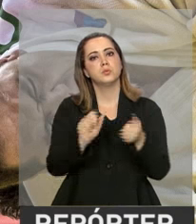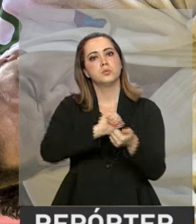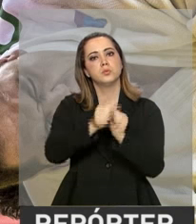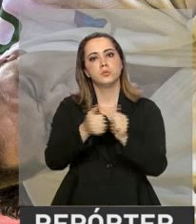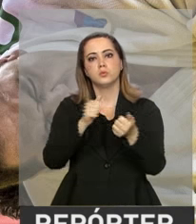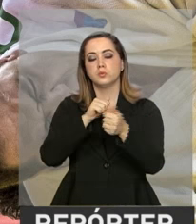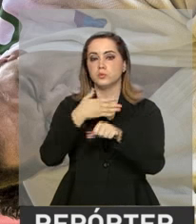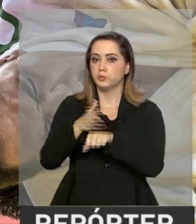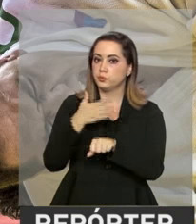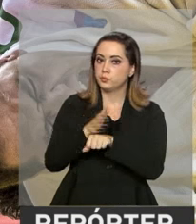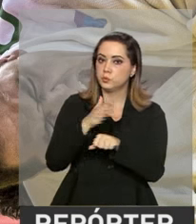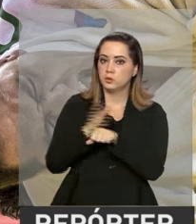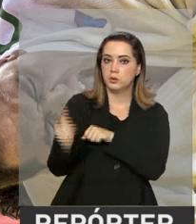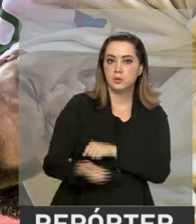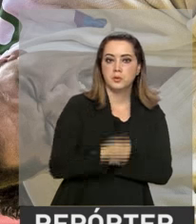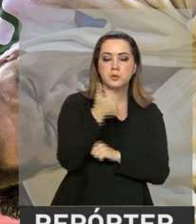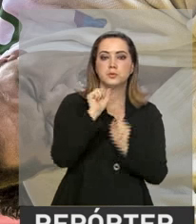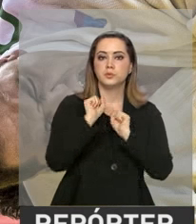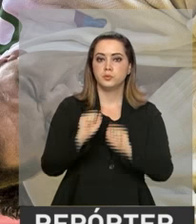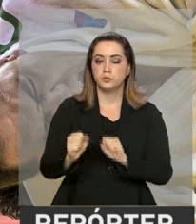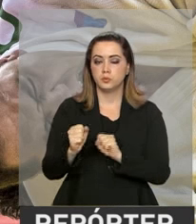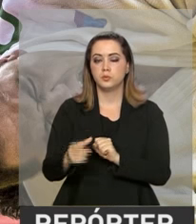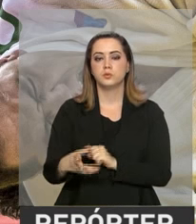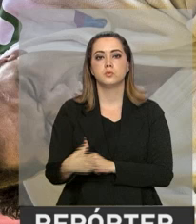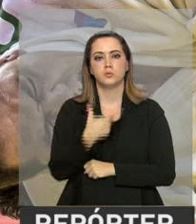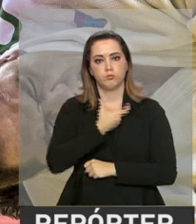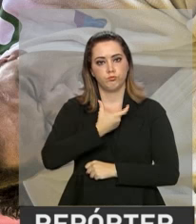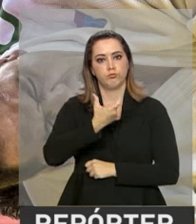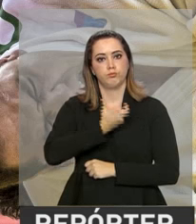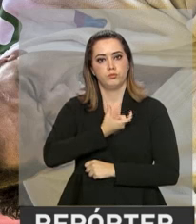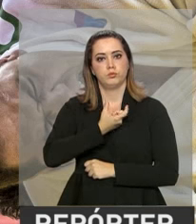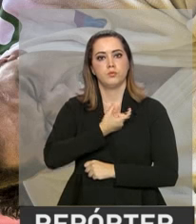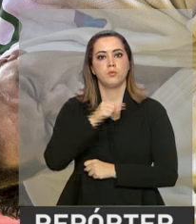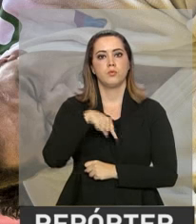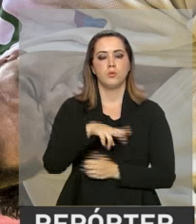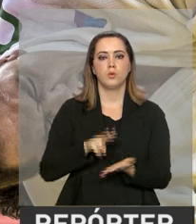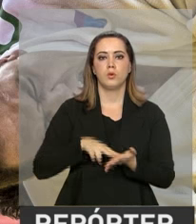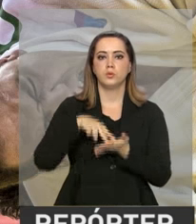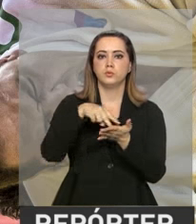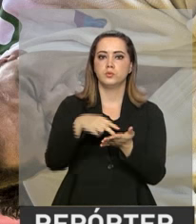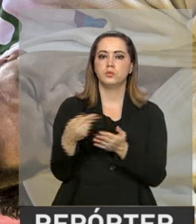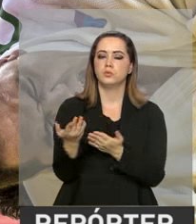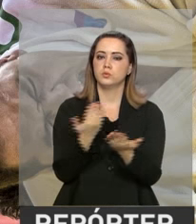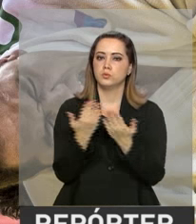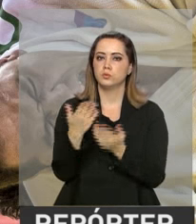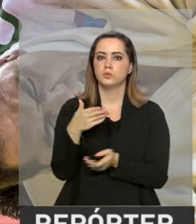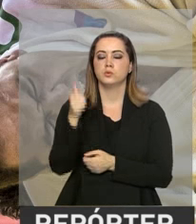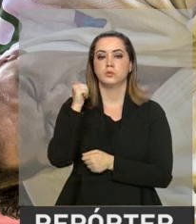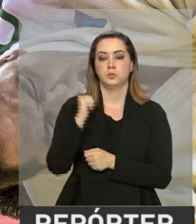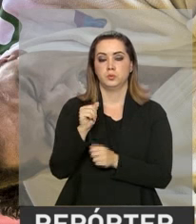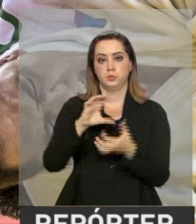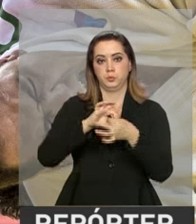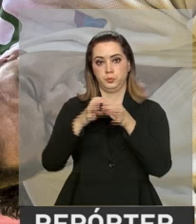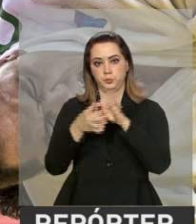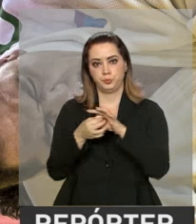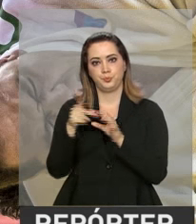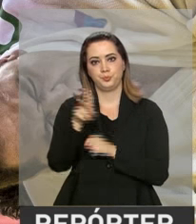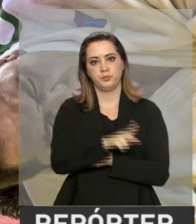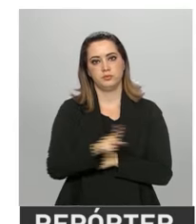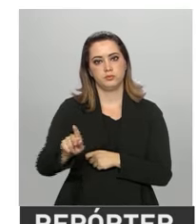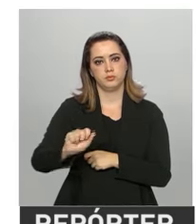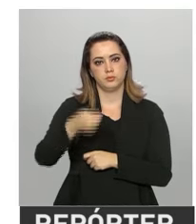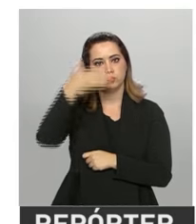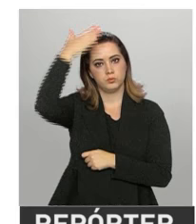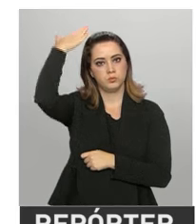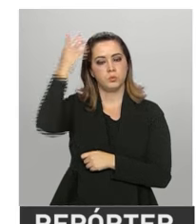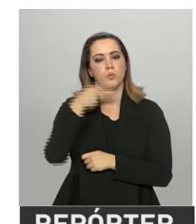nível e t chan chances de ganhar nas primeiras colocações em competições importantes como as Olimpíadas. O presidente Michel